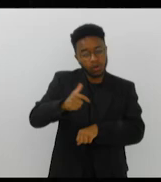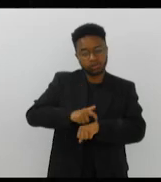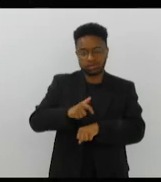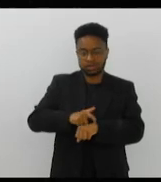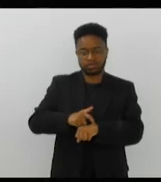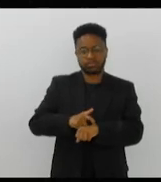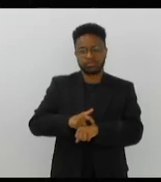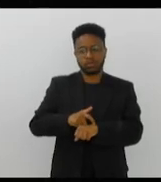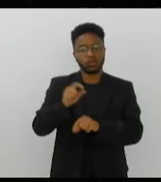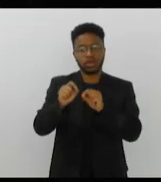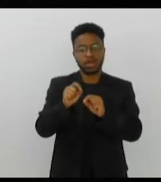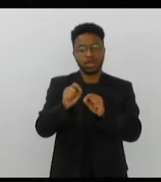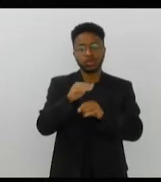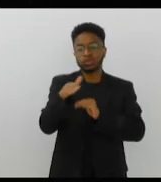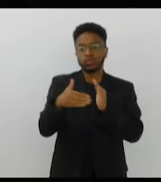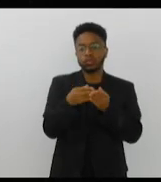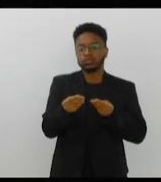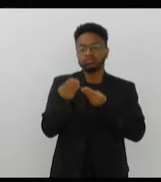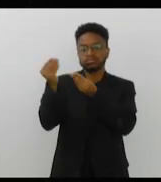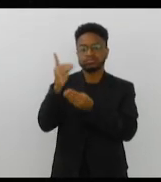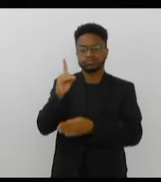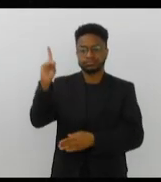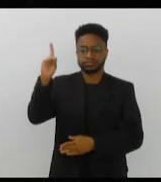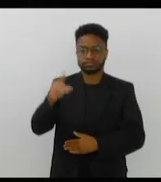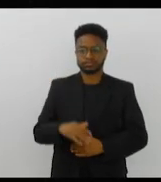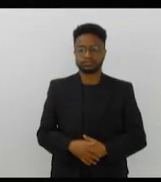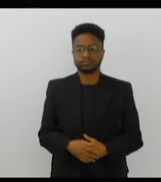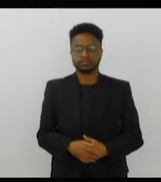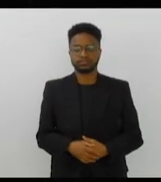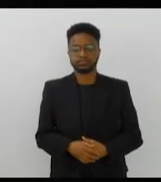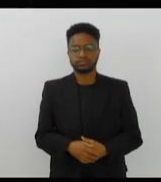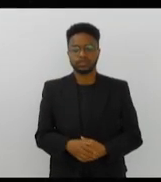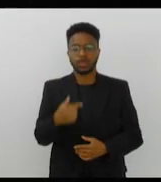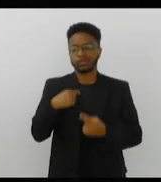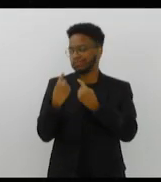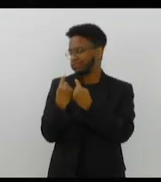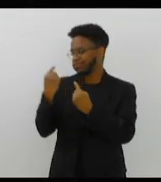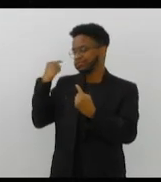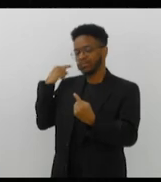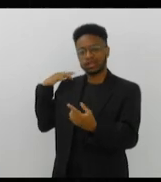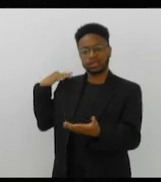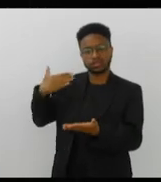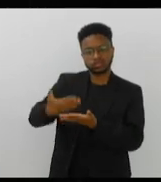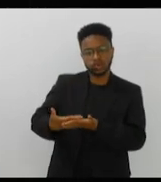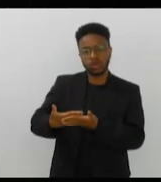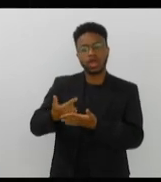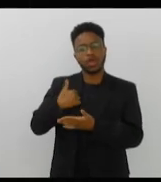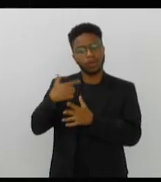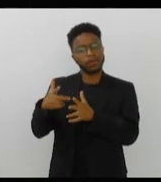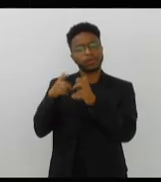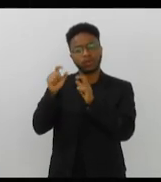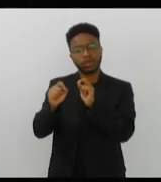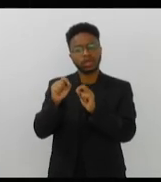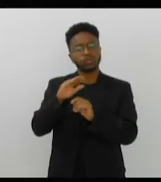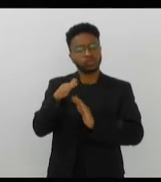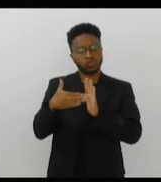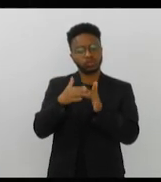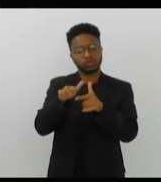meses que é tudo para Ele. Quando eu olho para trás e eu vejo que tudo é realmente por